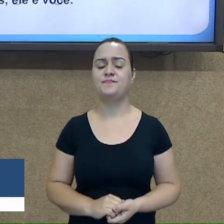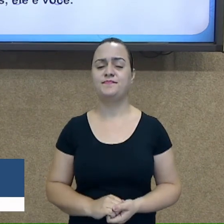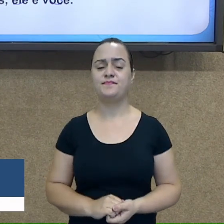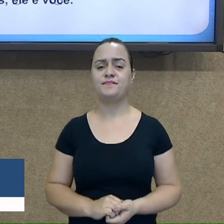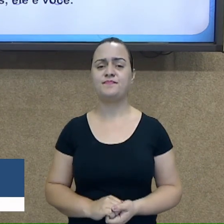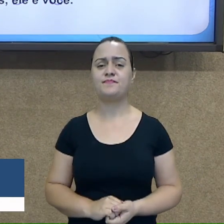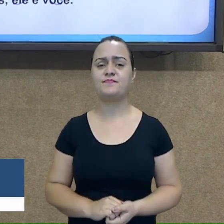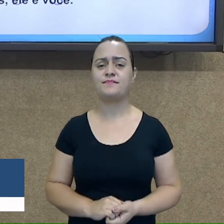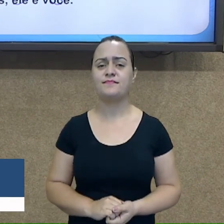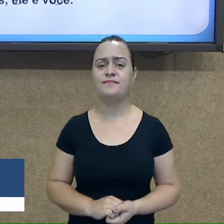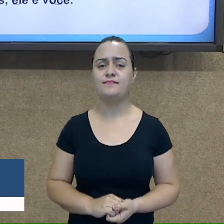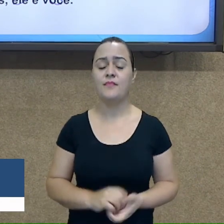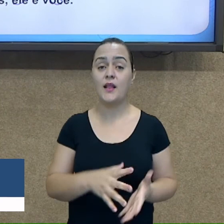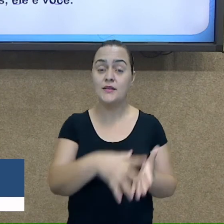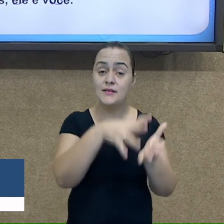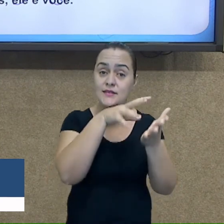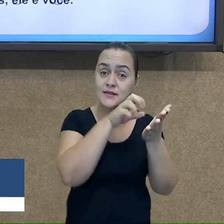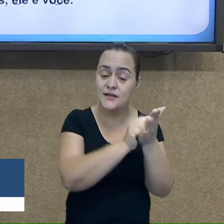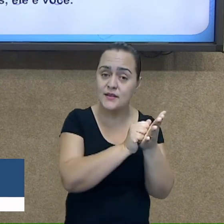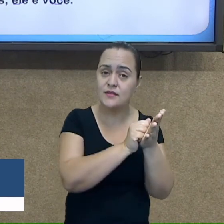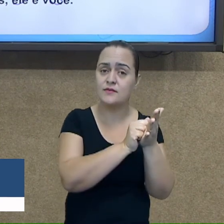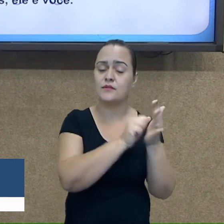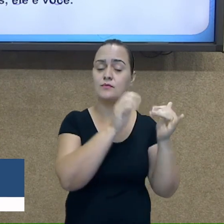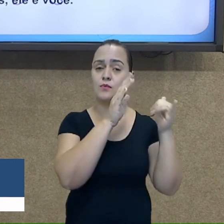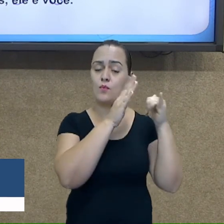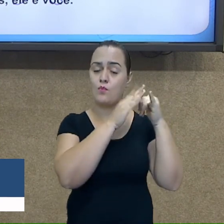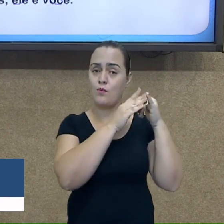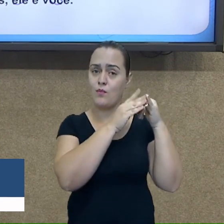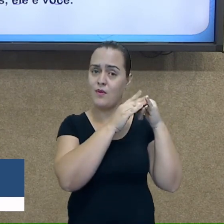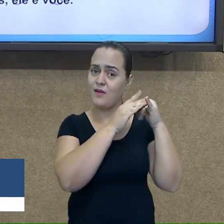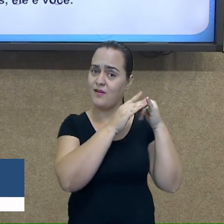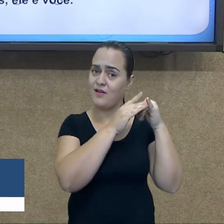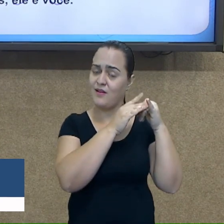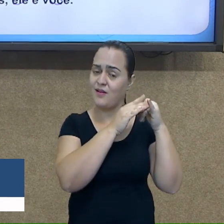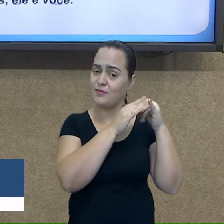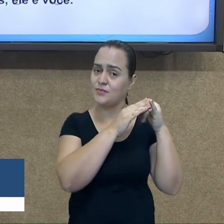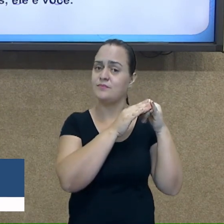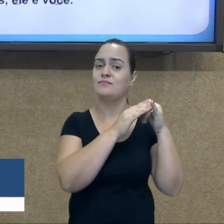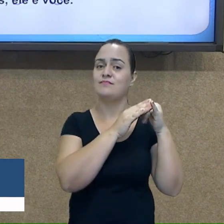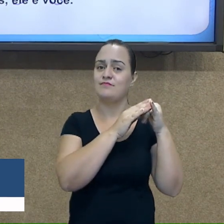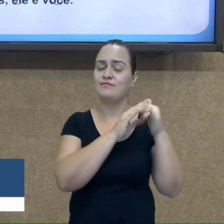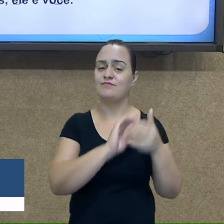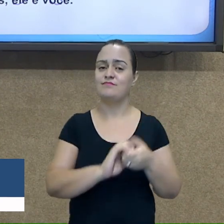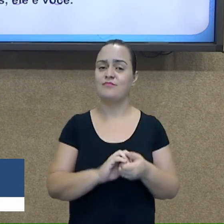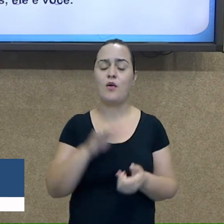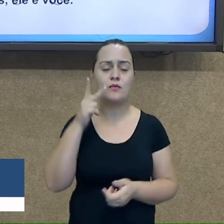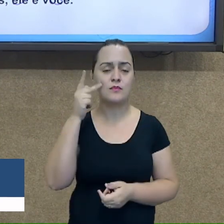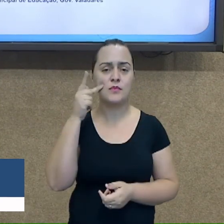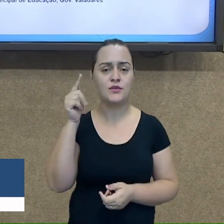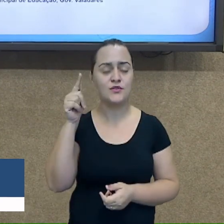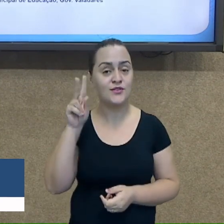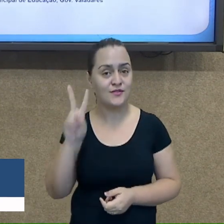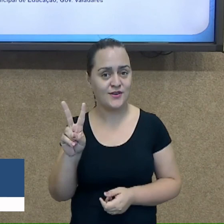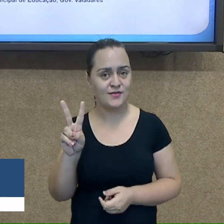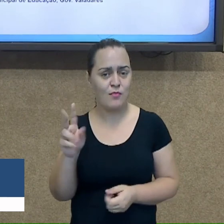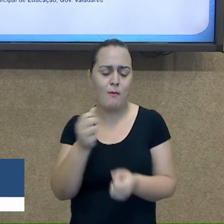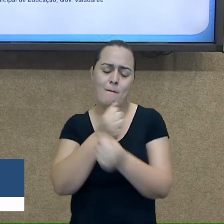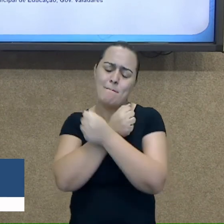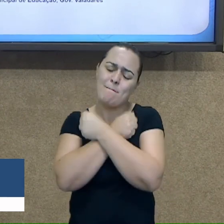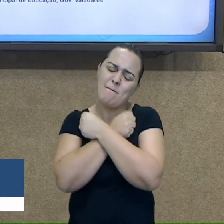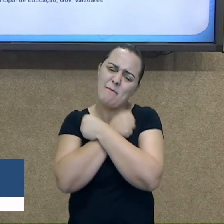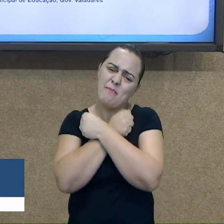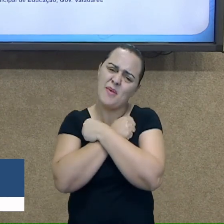da tela. Se inscreva em nosso canal do YouTube SMED-GV.